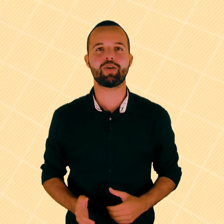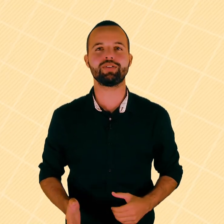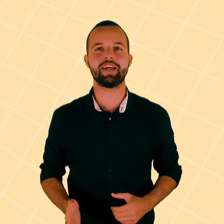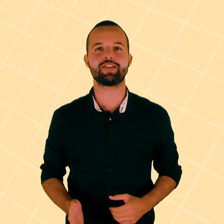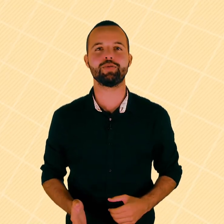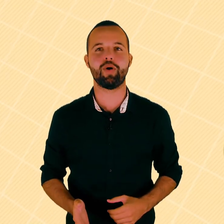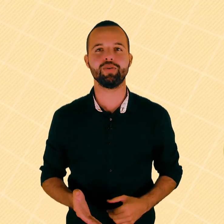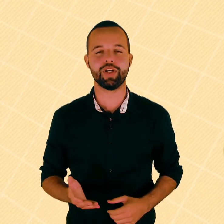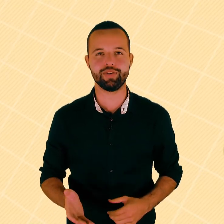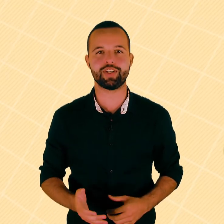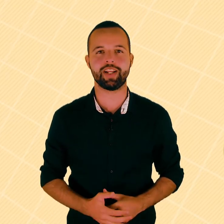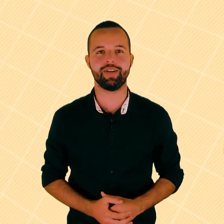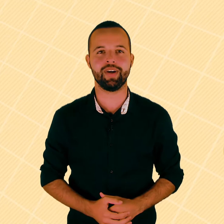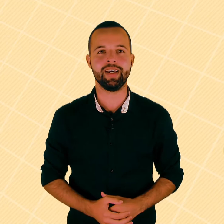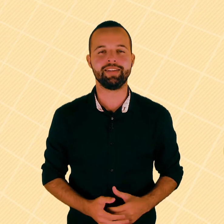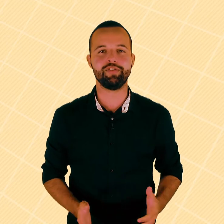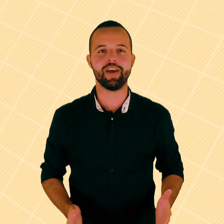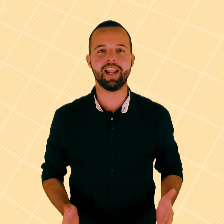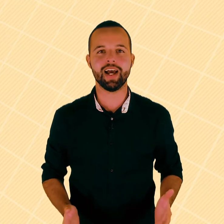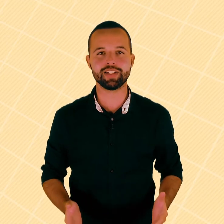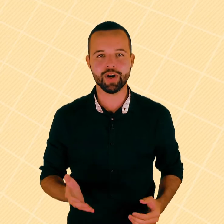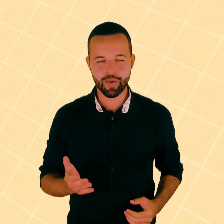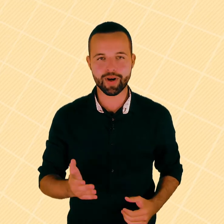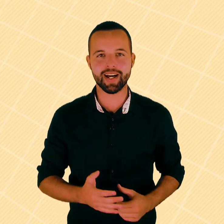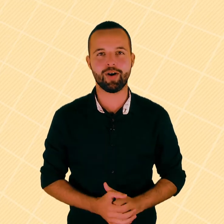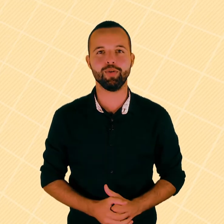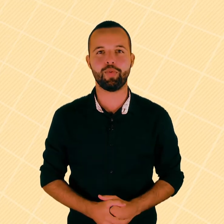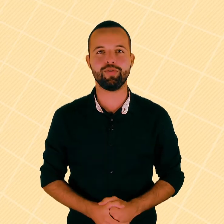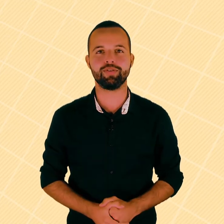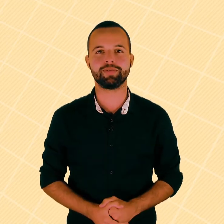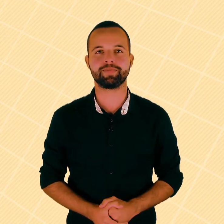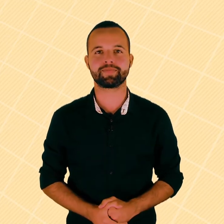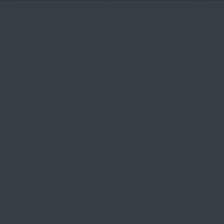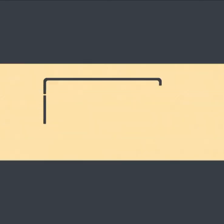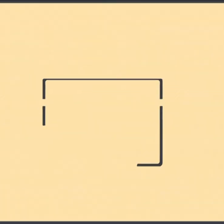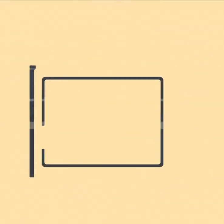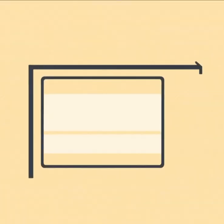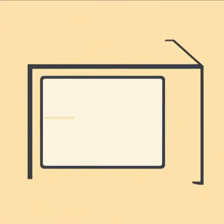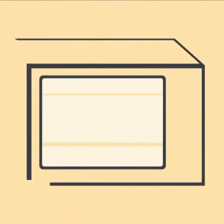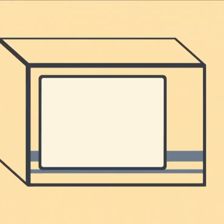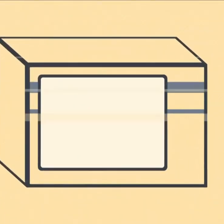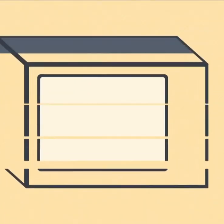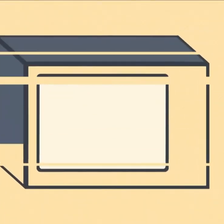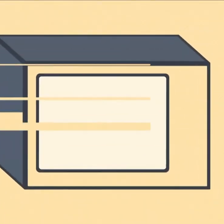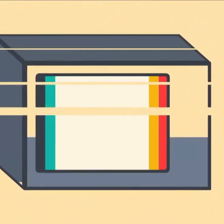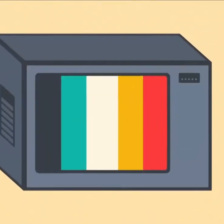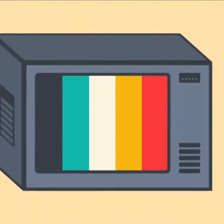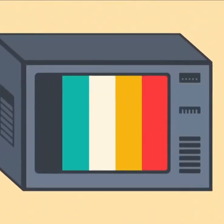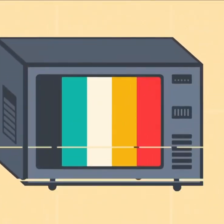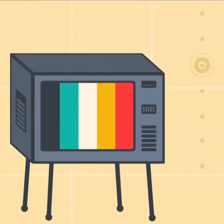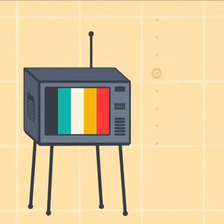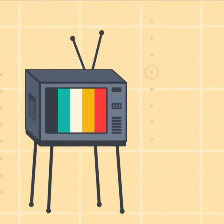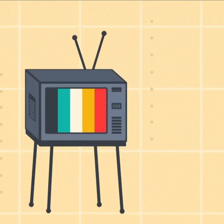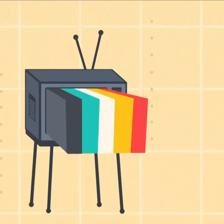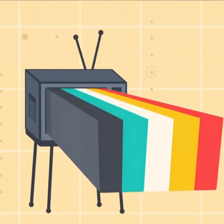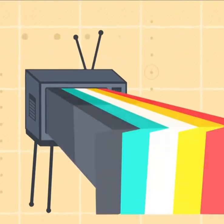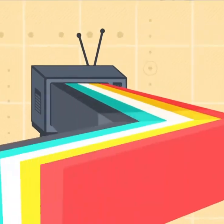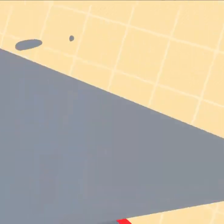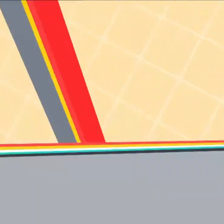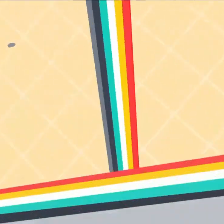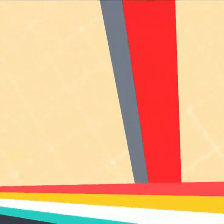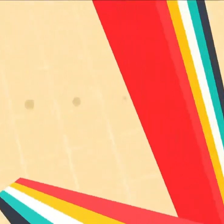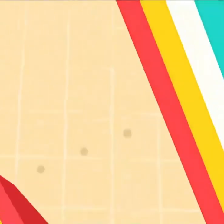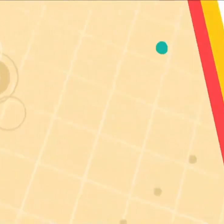dicas do que acontece de bom no Rio de Janeiro. TV Alerj, o canal do povo.